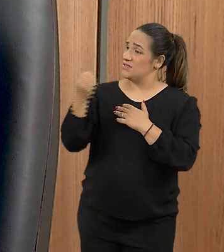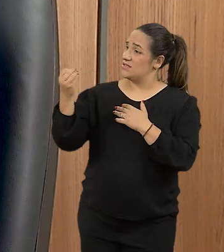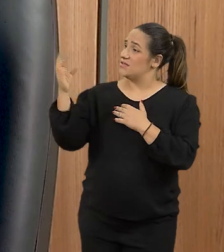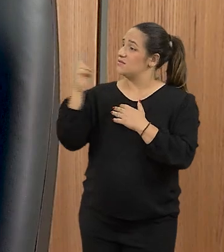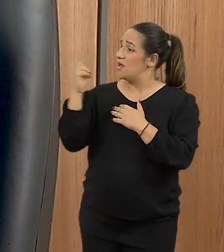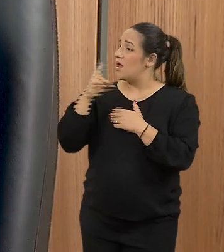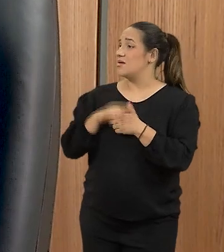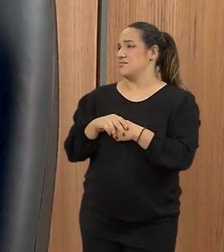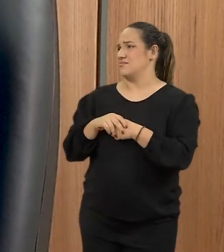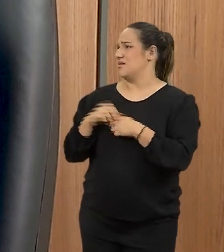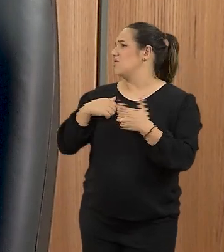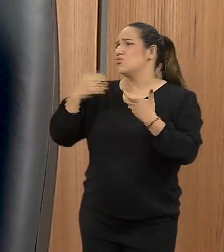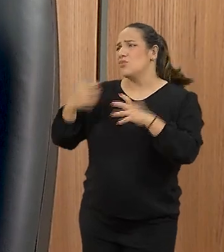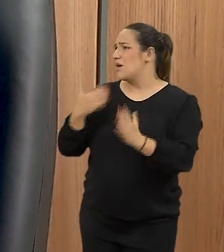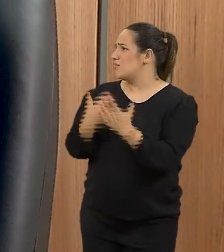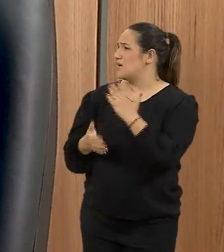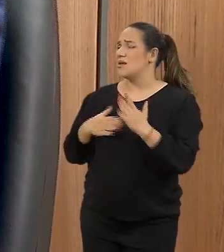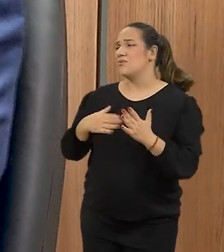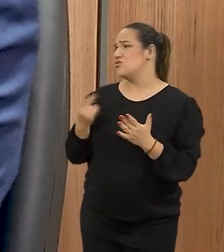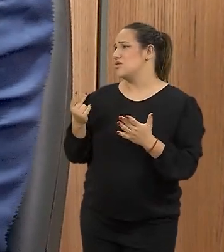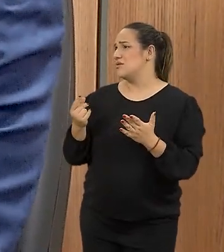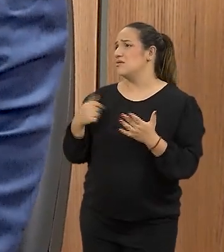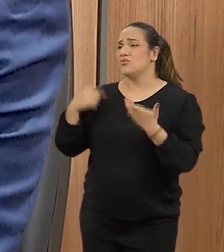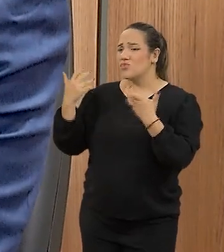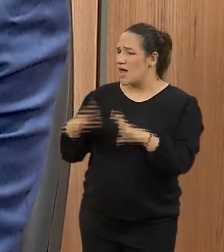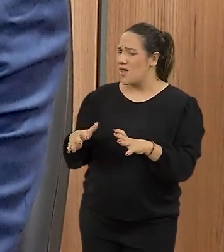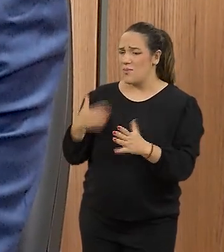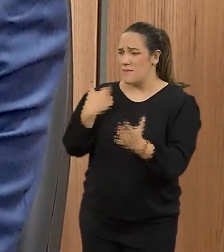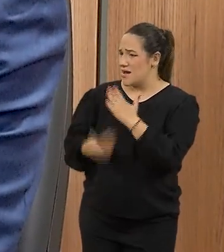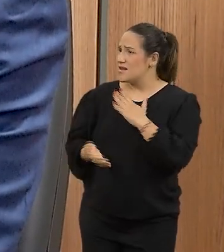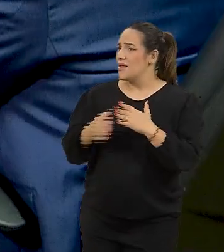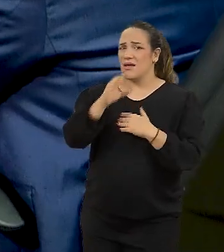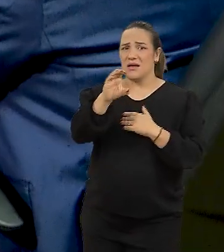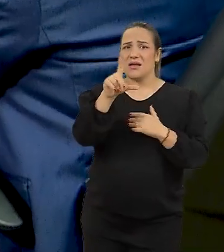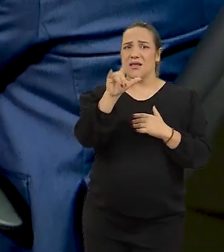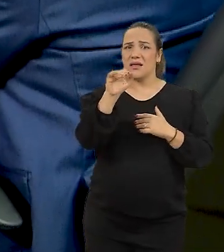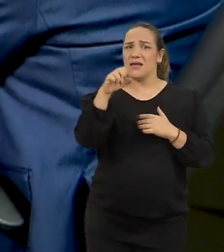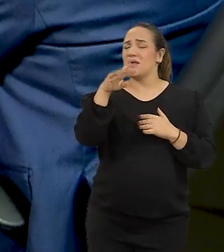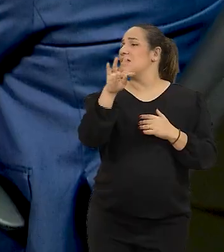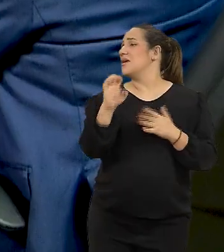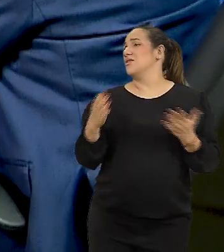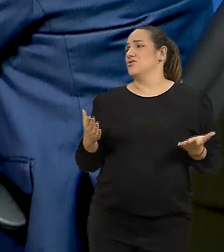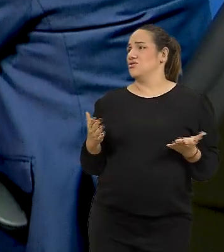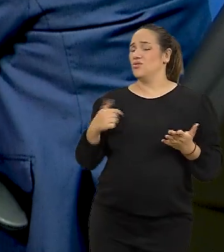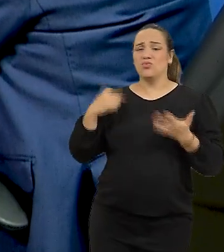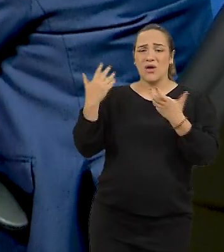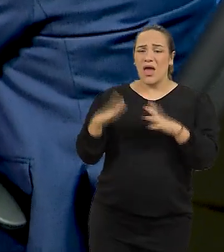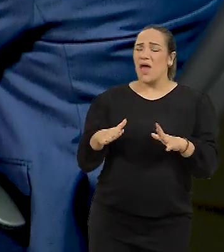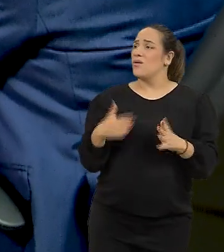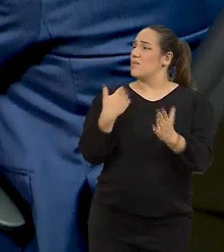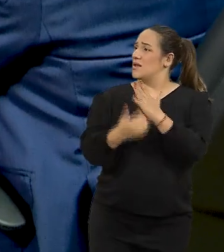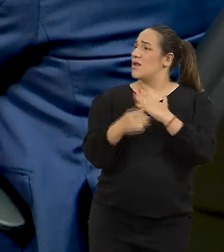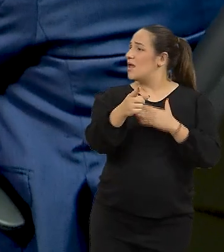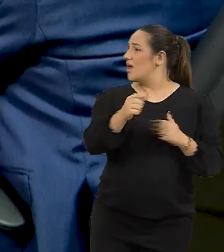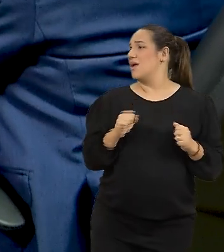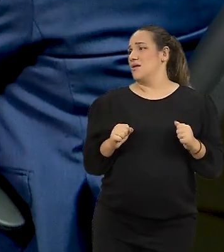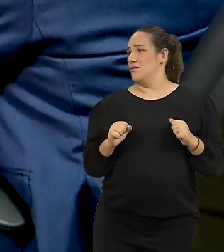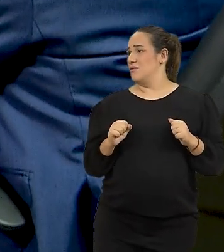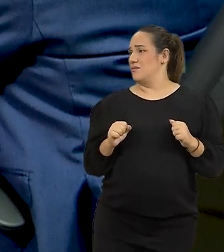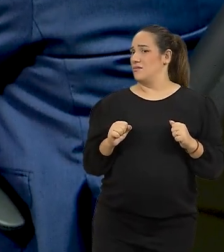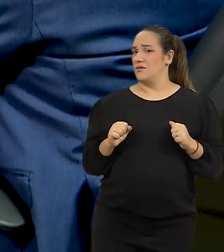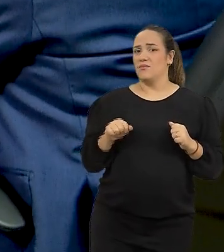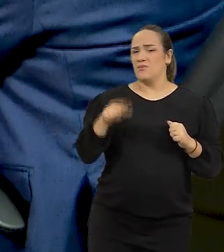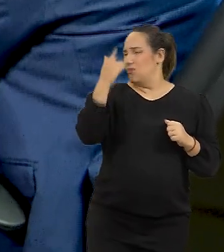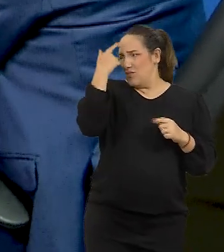3.600. E eu não quero perder o meu cliente. Quer dizer, eu vou para um processo, eu ganho dele, eu tenho um custo de